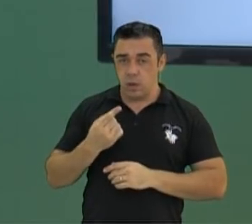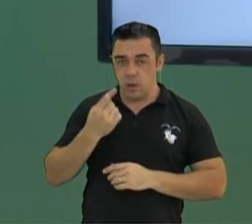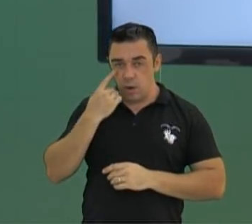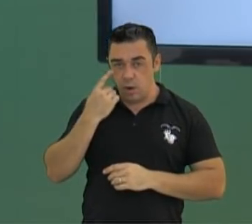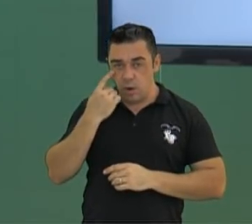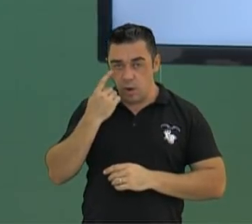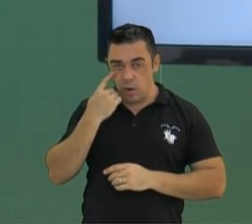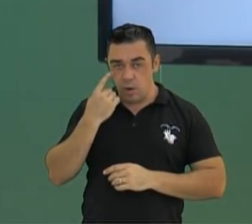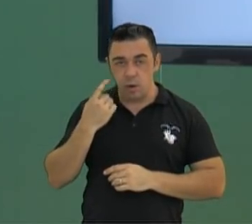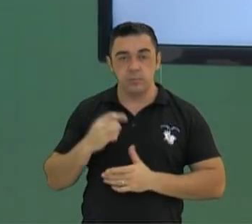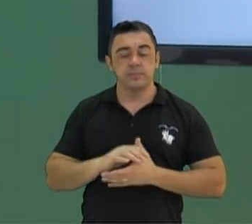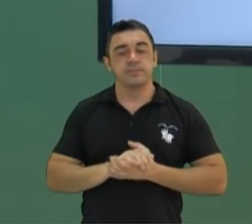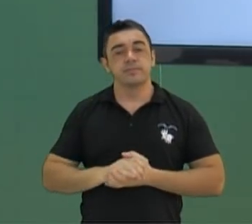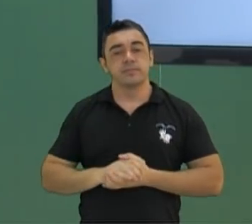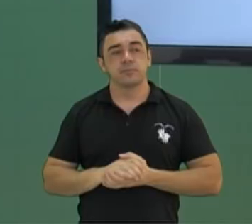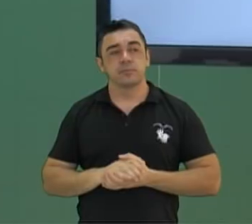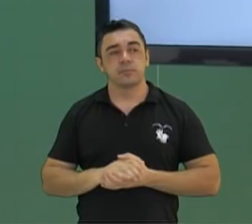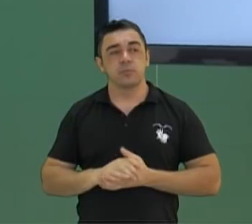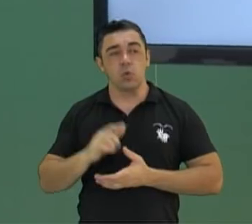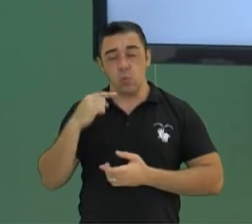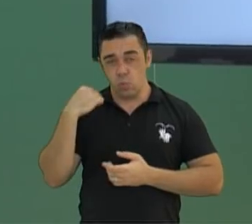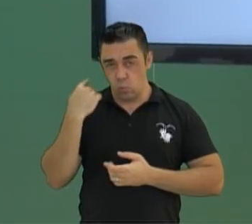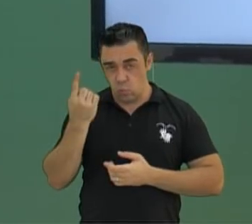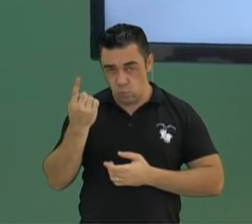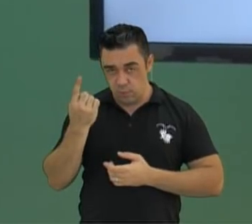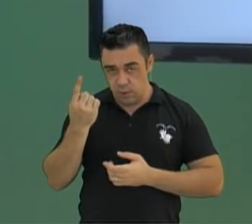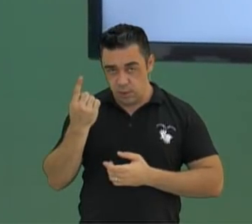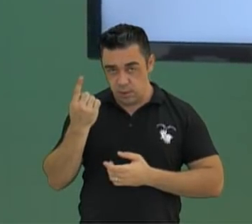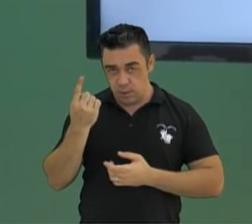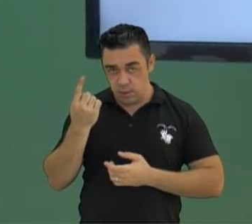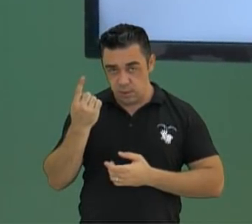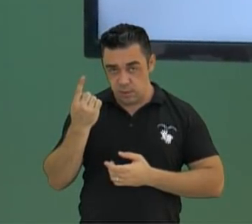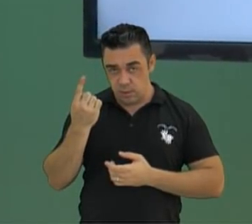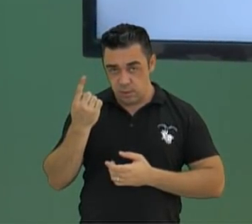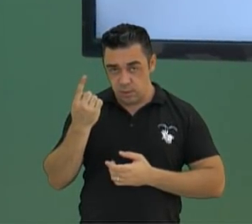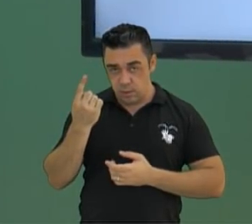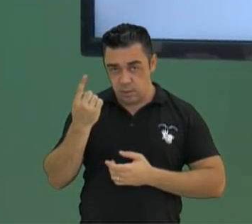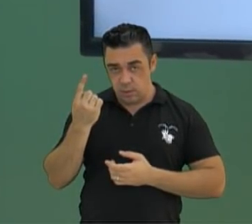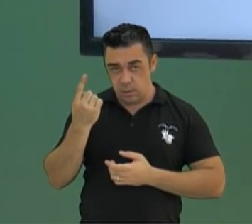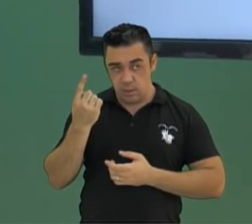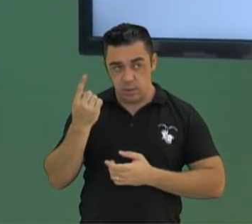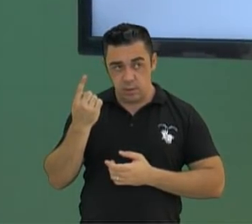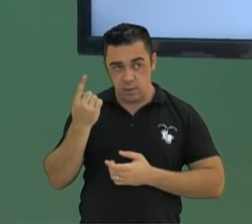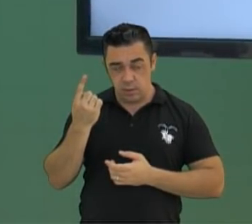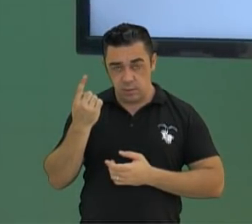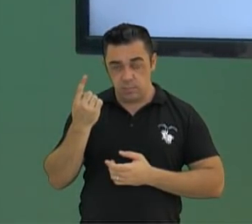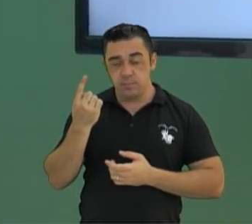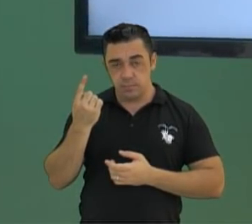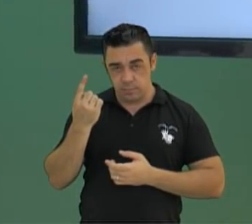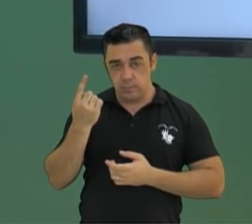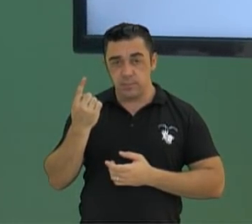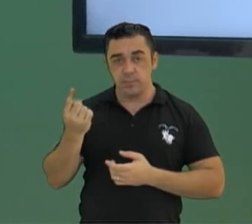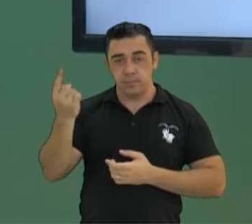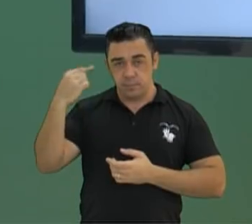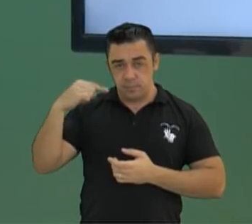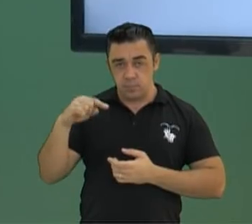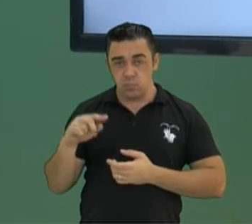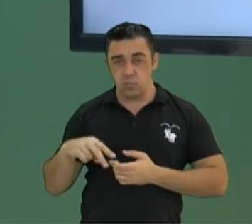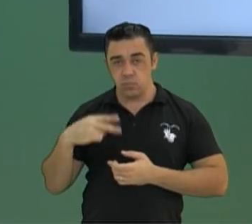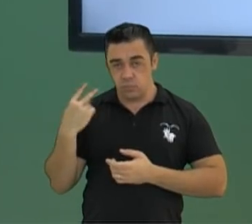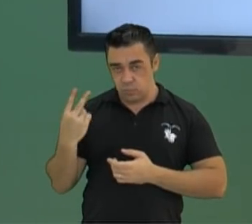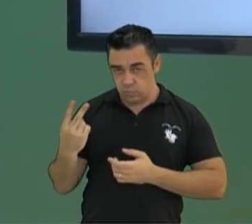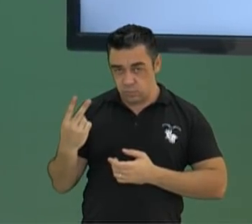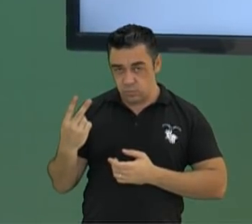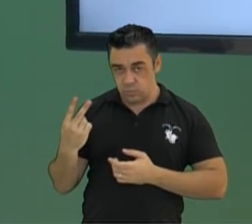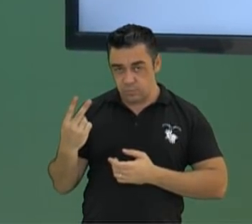vírgula. Olhem aqui, ó. Nós temos uma casa decimal aqui no primeiro número e mais